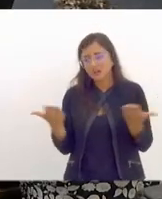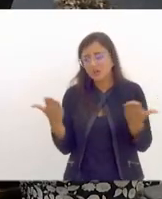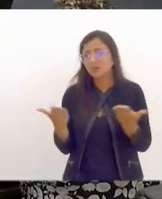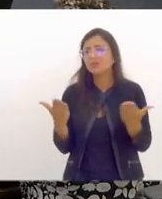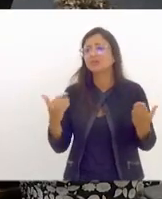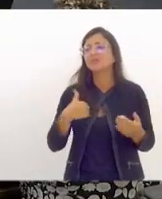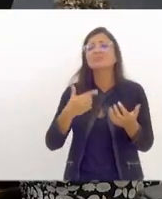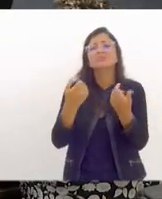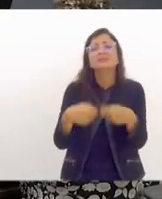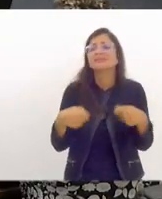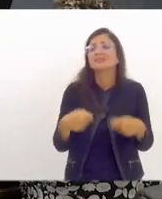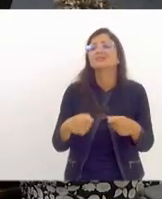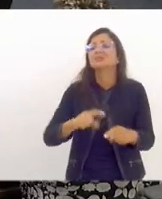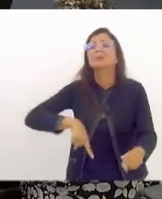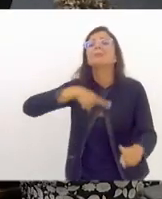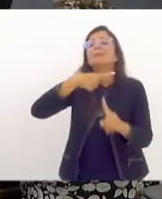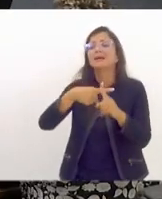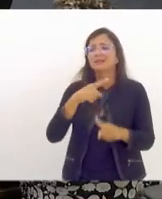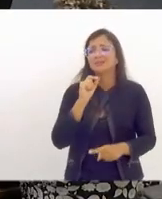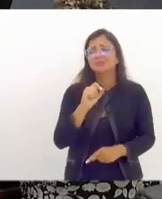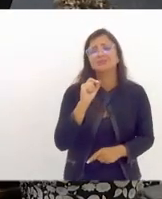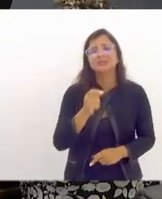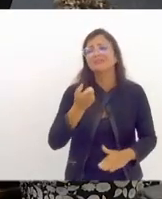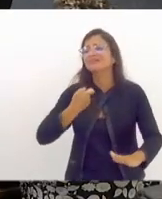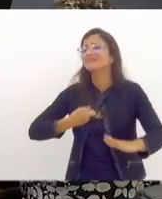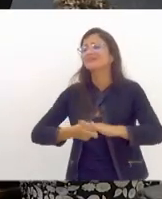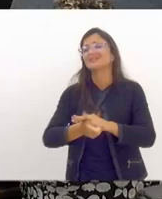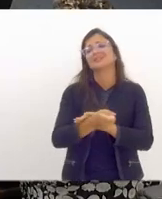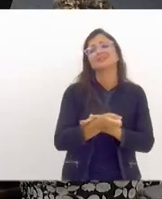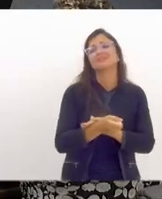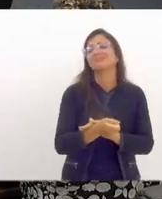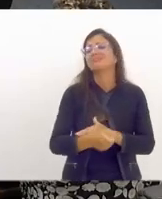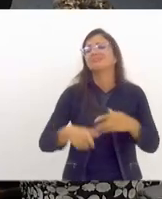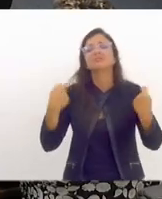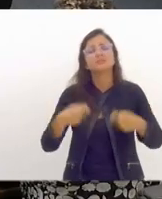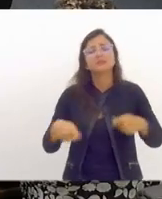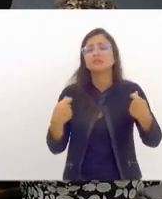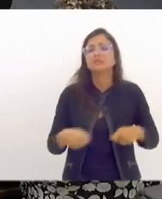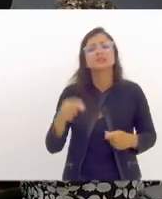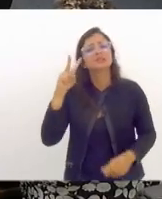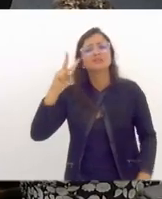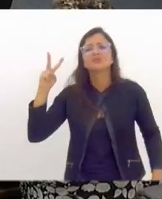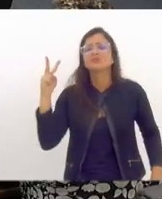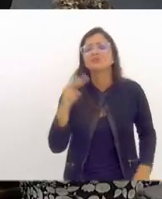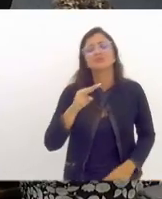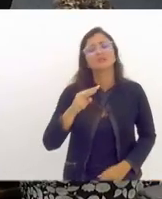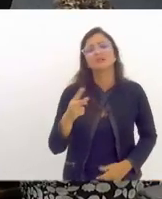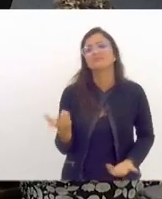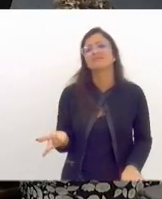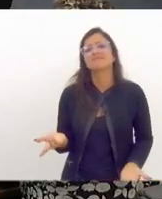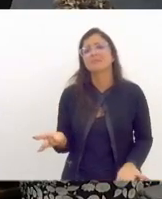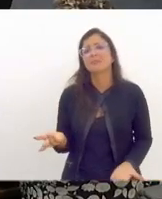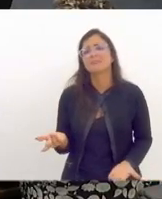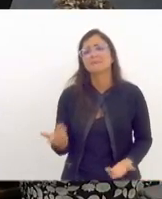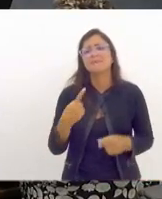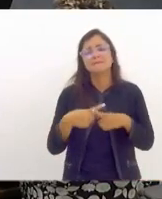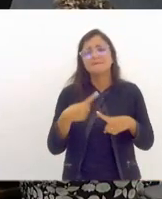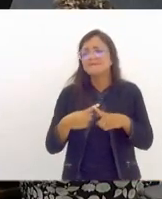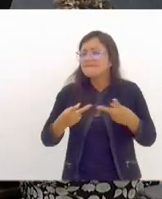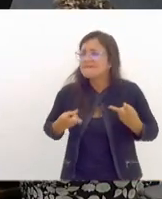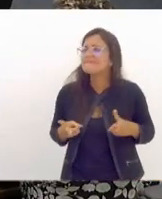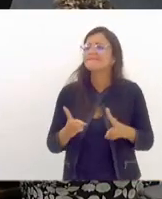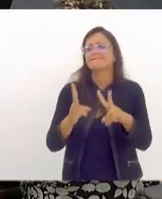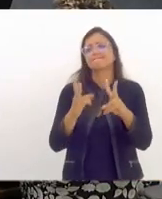nós precisamos de investimentos concreto como reconhecimento propositivo e de continuidade